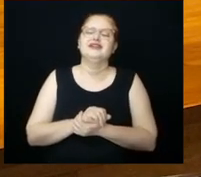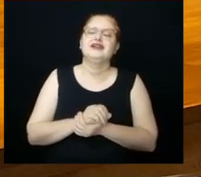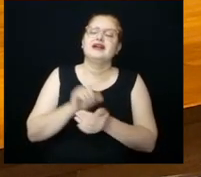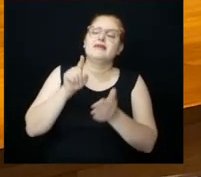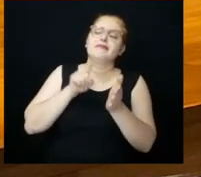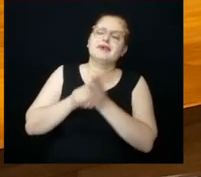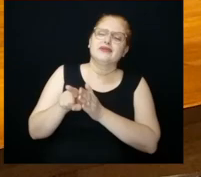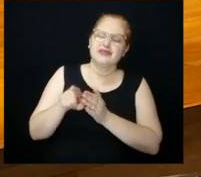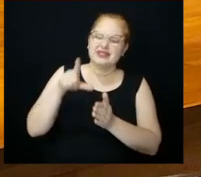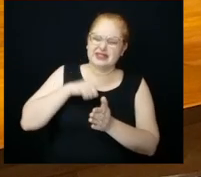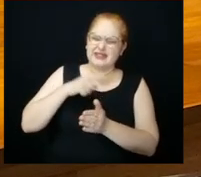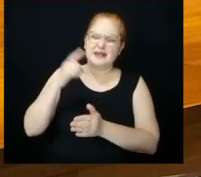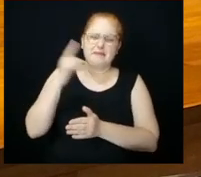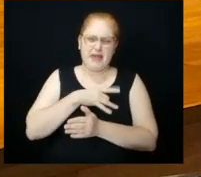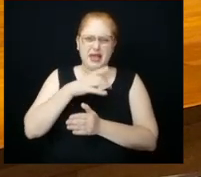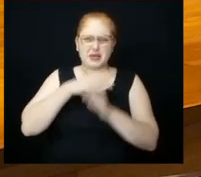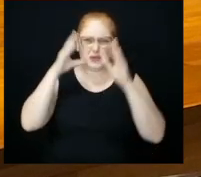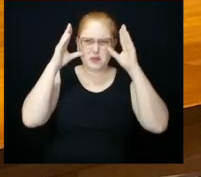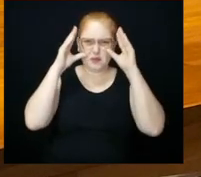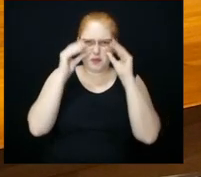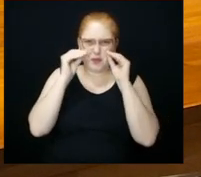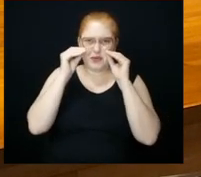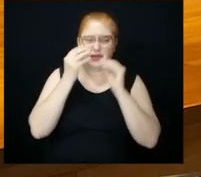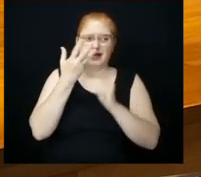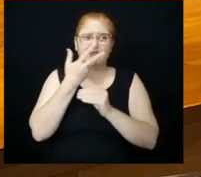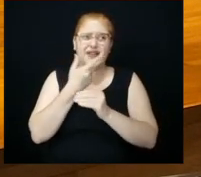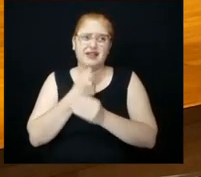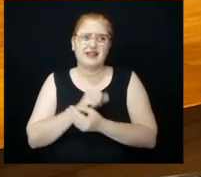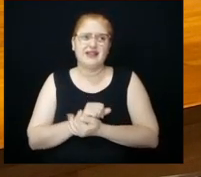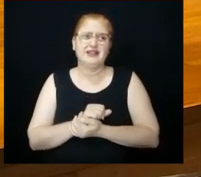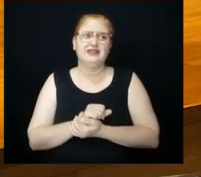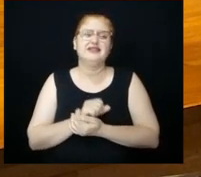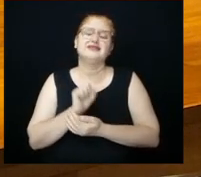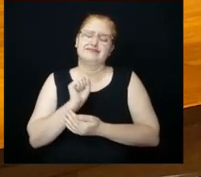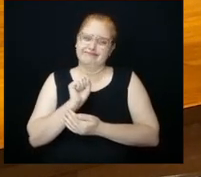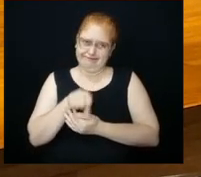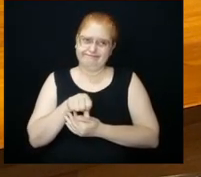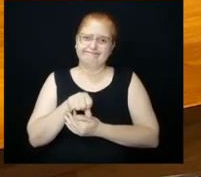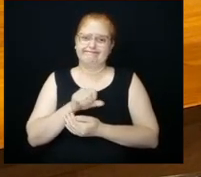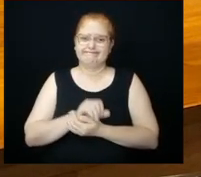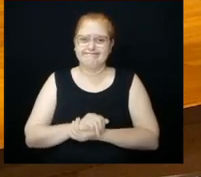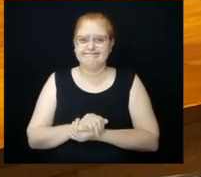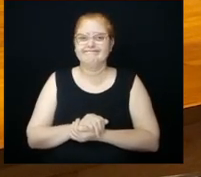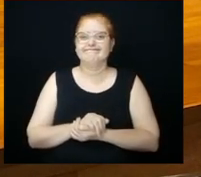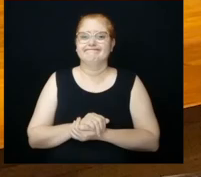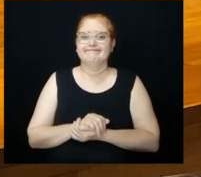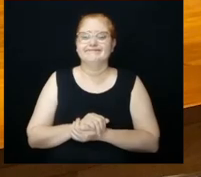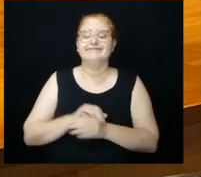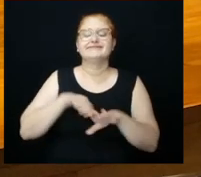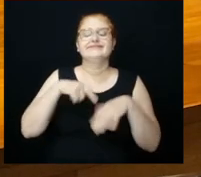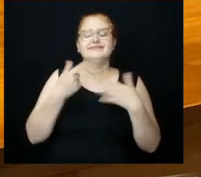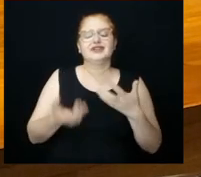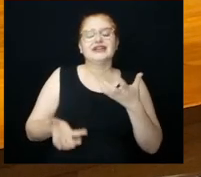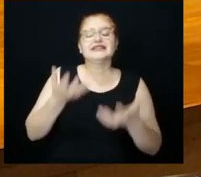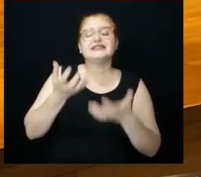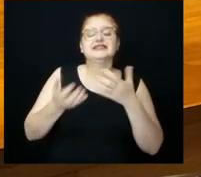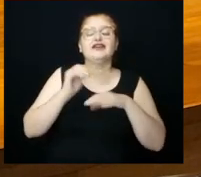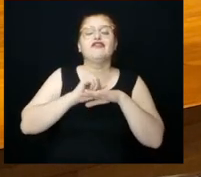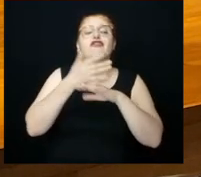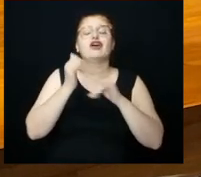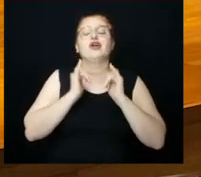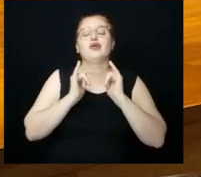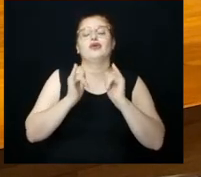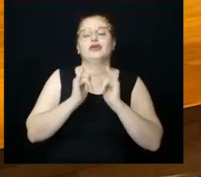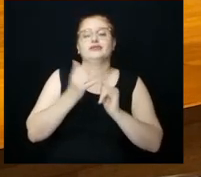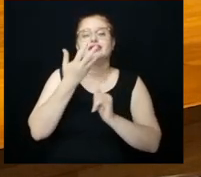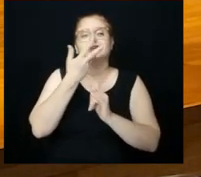pergunta. Tens medo da noite? Mundinga acena afirmativamente. Então vai acender uma fogueira lá fora.